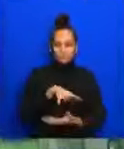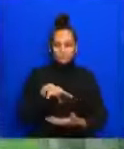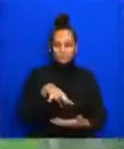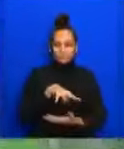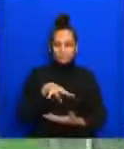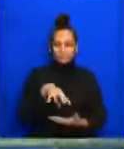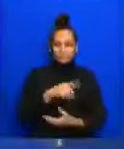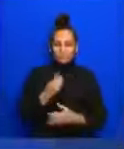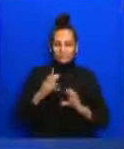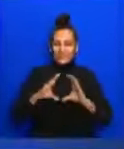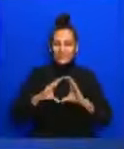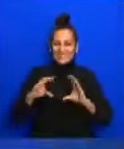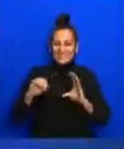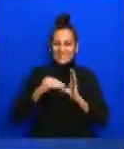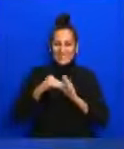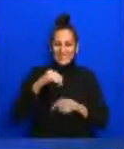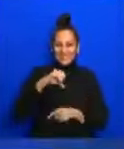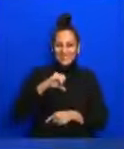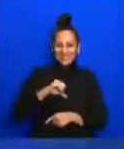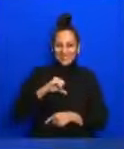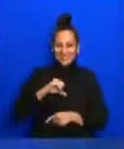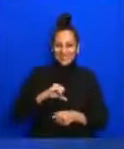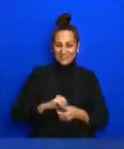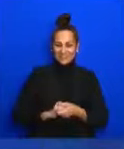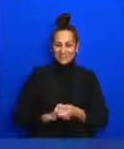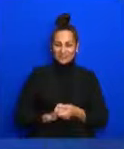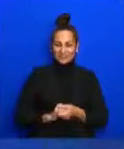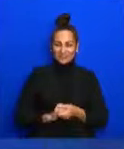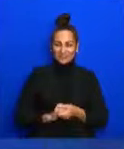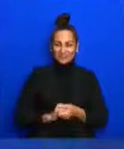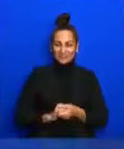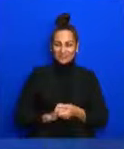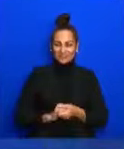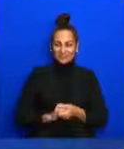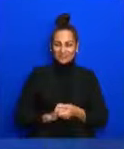recarregado, embaralhando 10 bolas numeradas de 0 a 9.